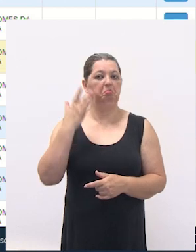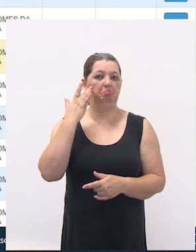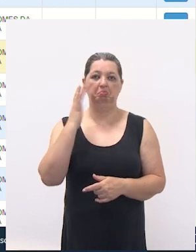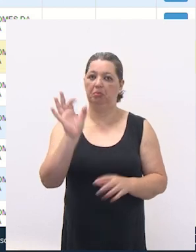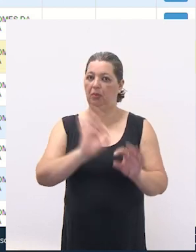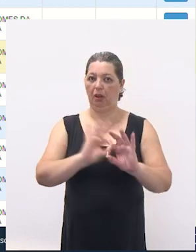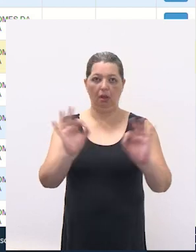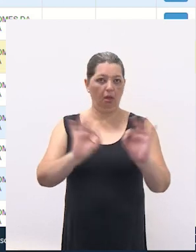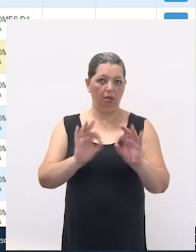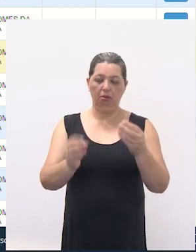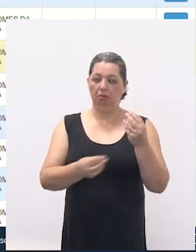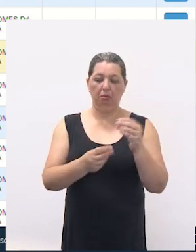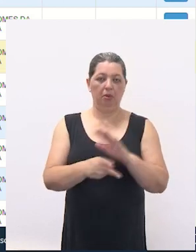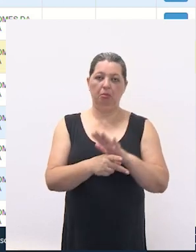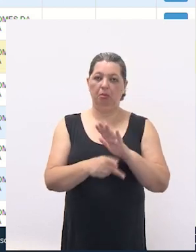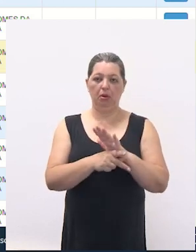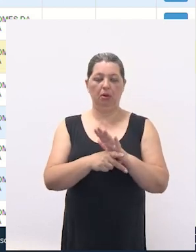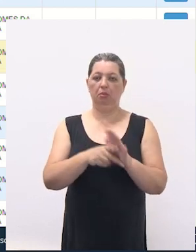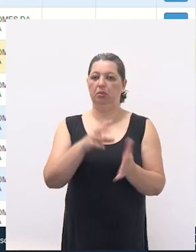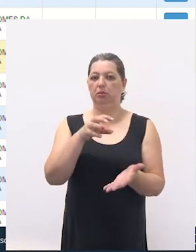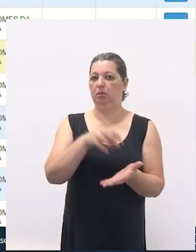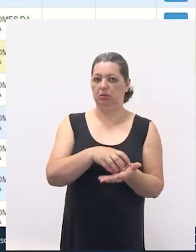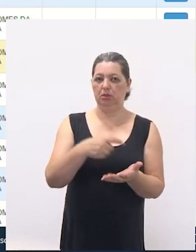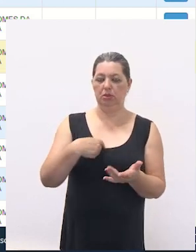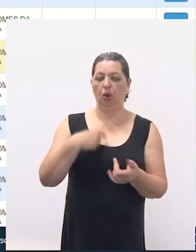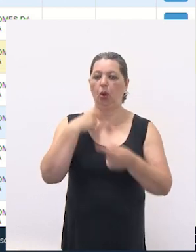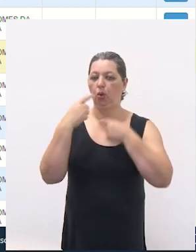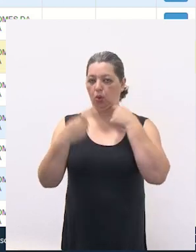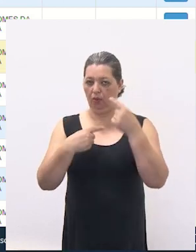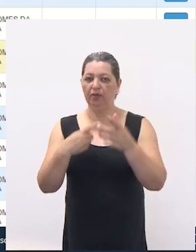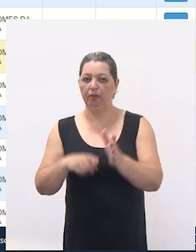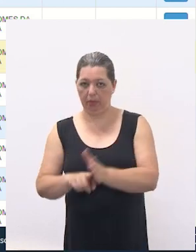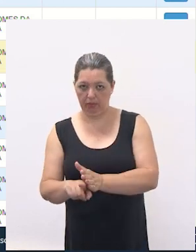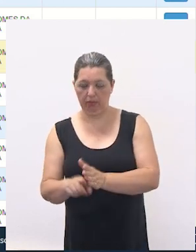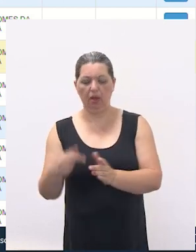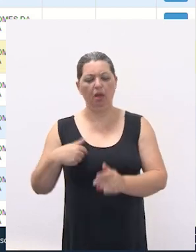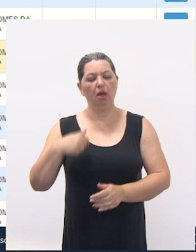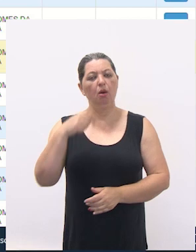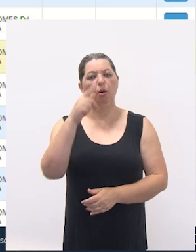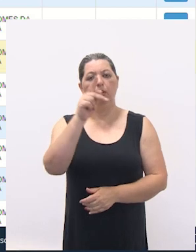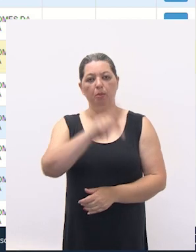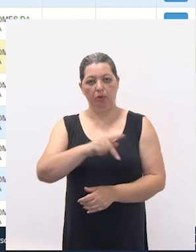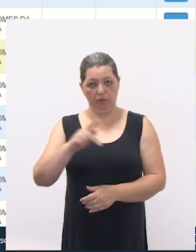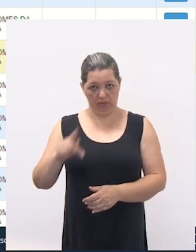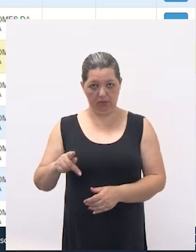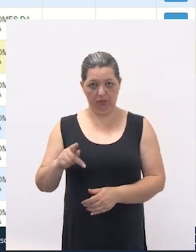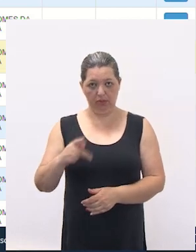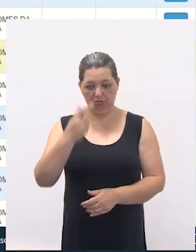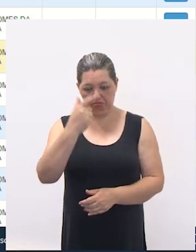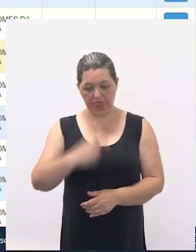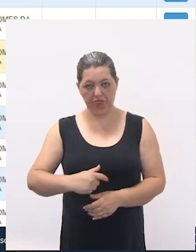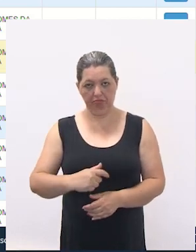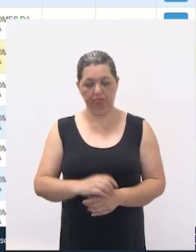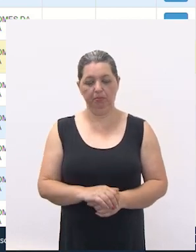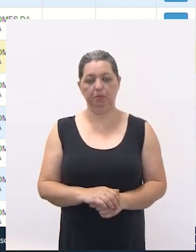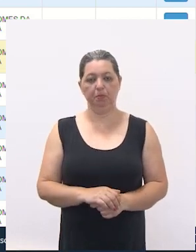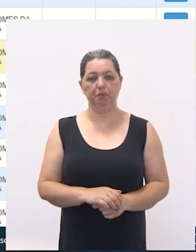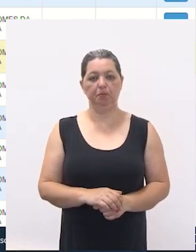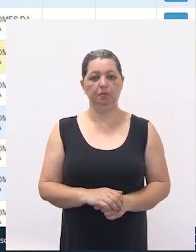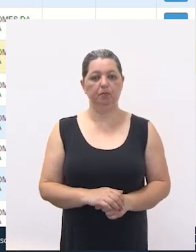dessa parte da sede, então eu vou tirar as dúvidas com você. Então, eu sou professora e aí eu